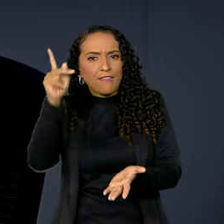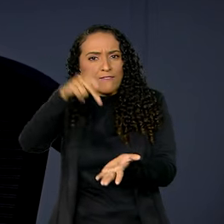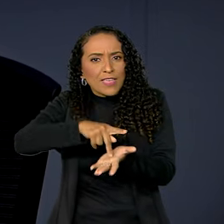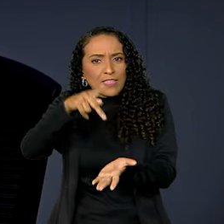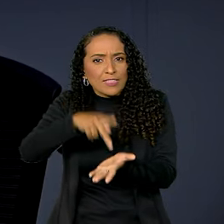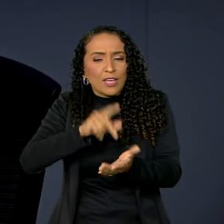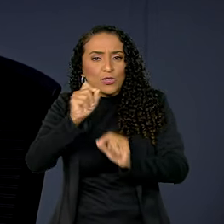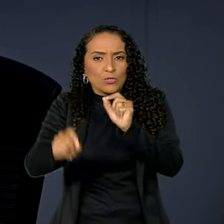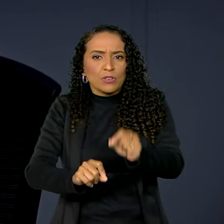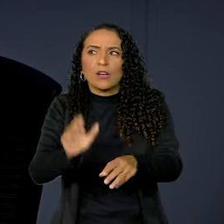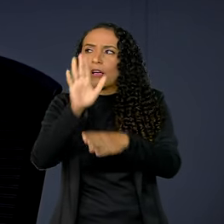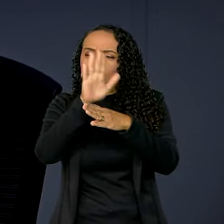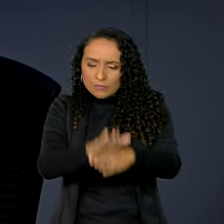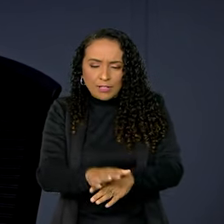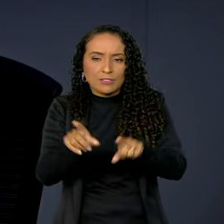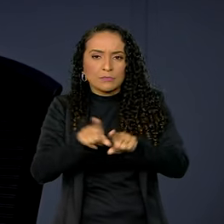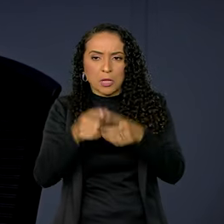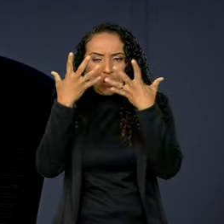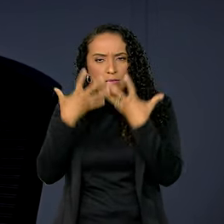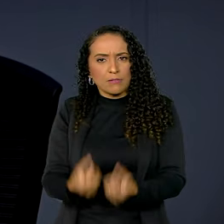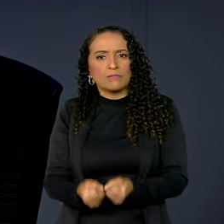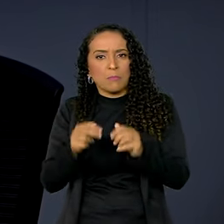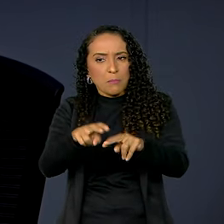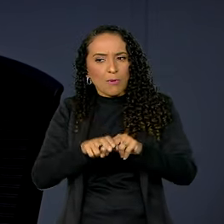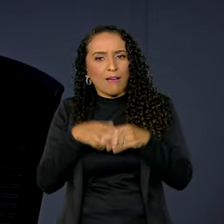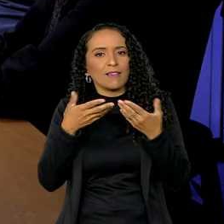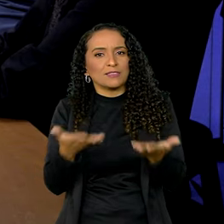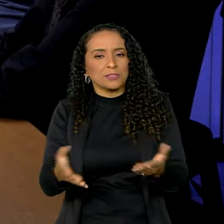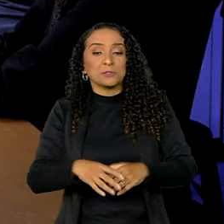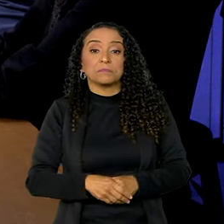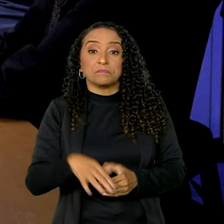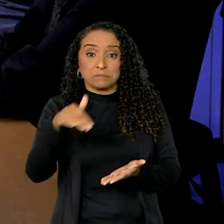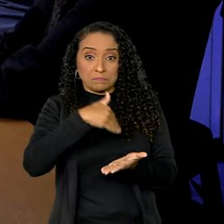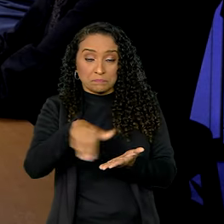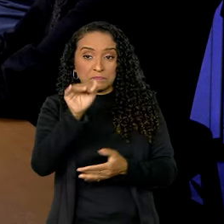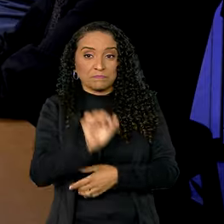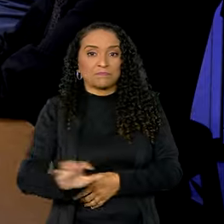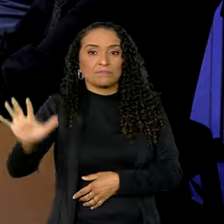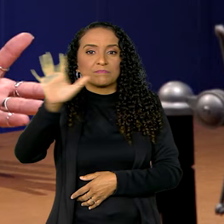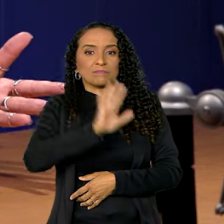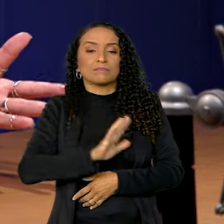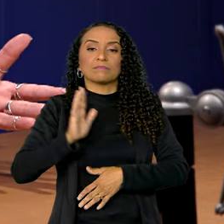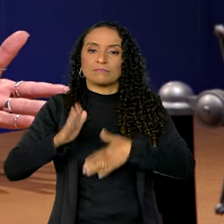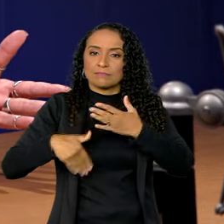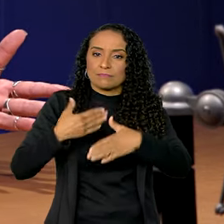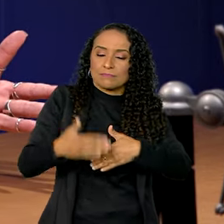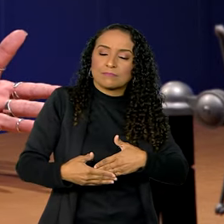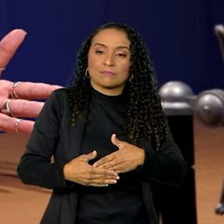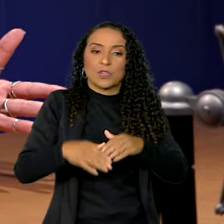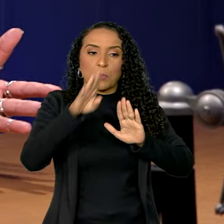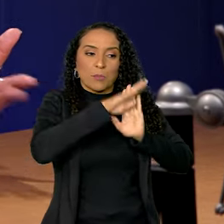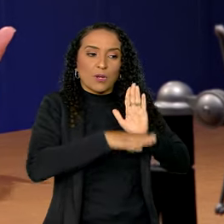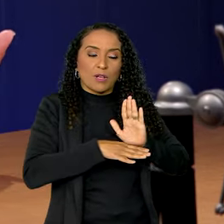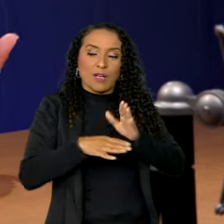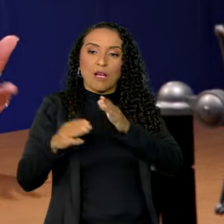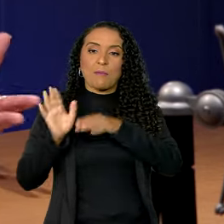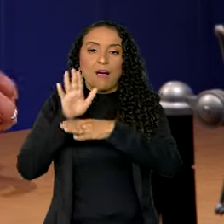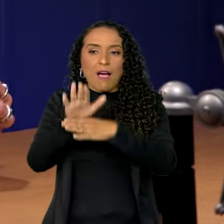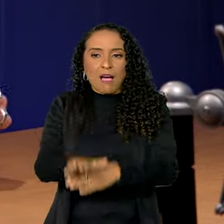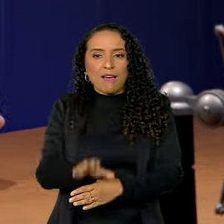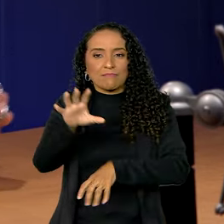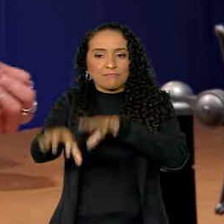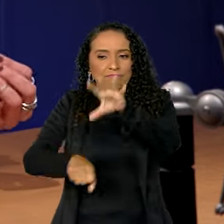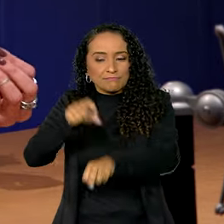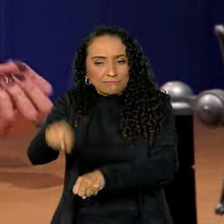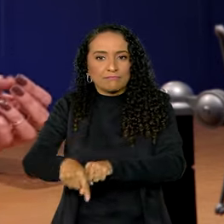justamente eh contribuir e ser reconhecidos por isso a Secretaria Geral conduz o programa PR catadores né é uma